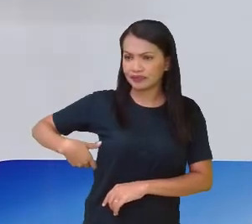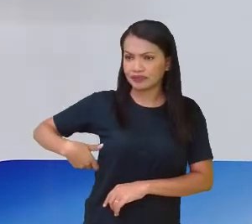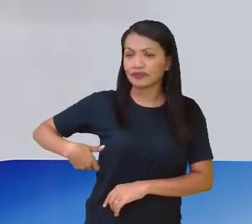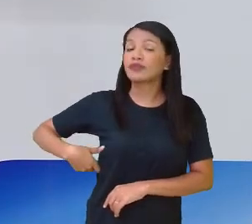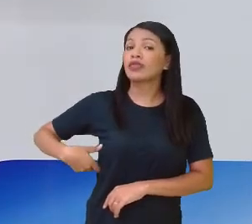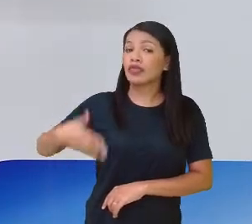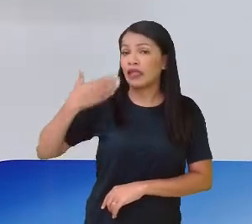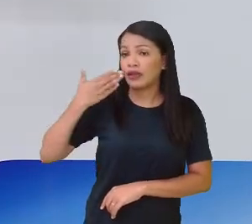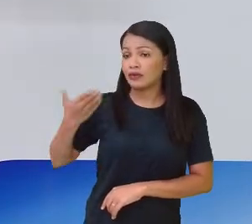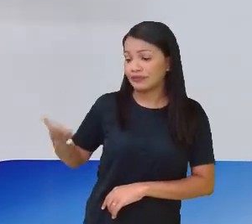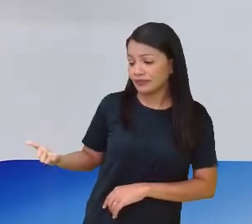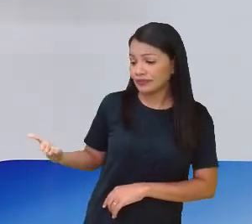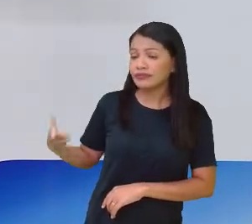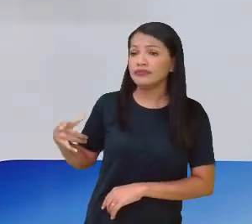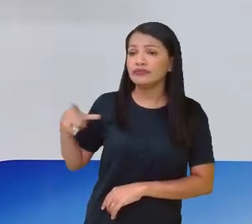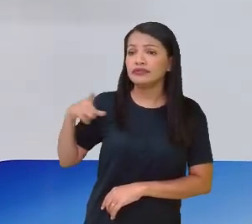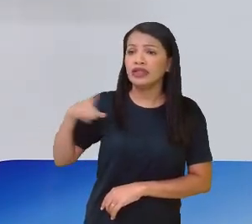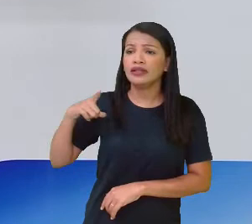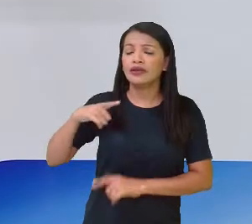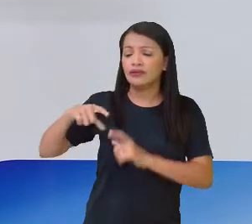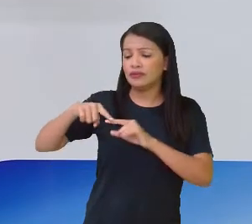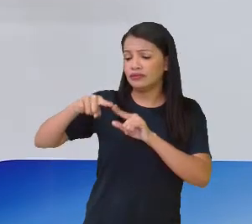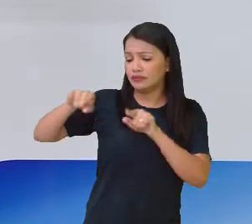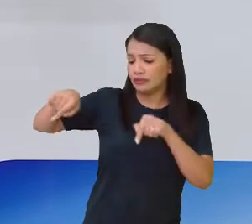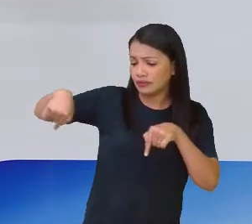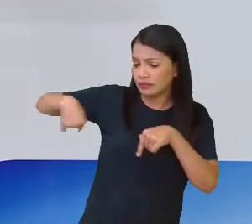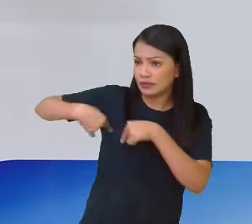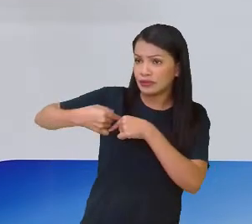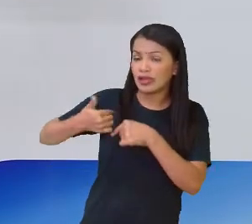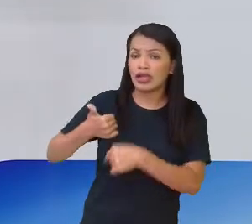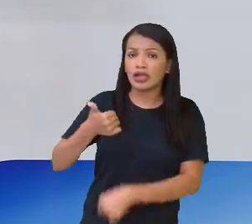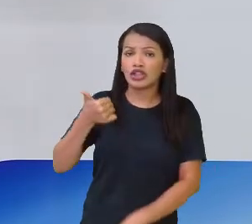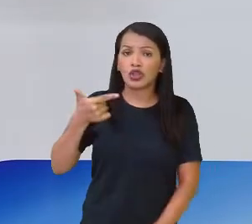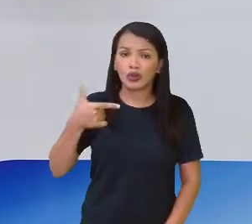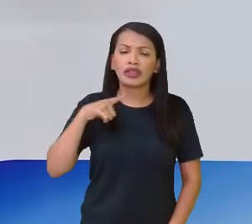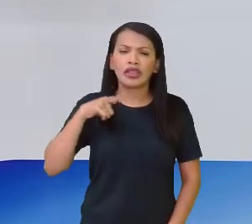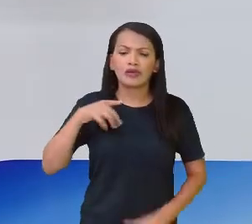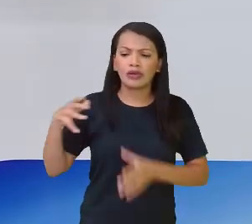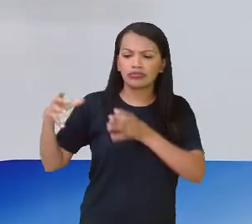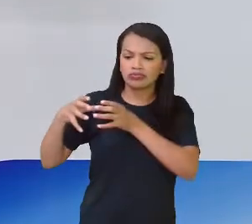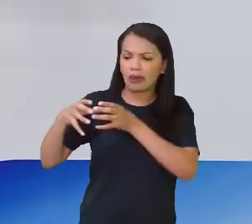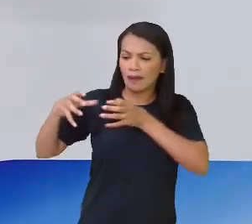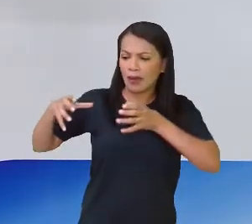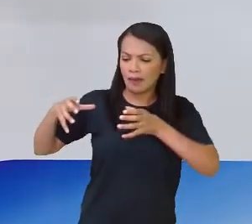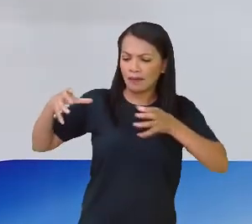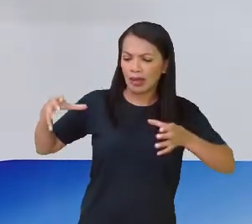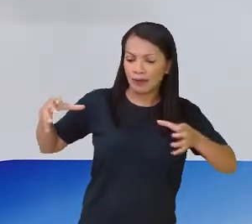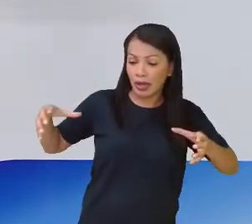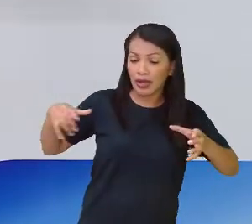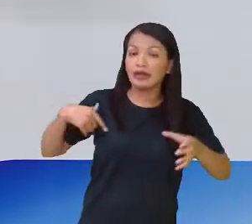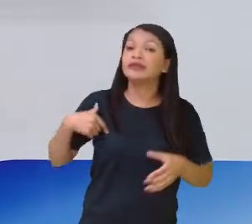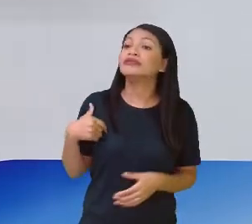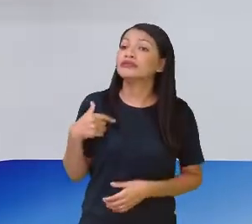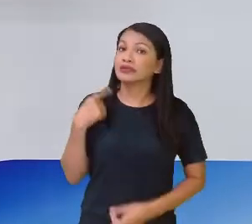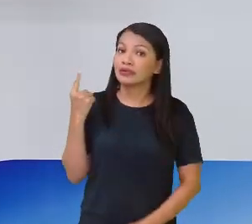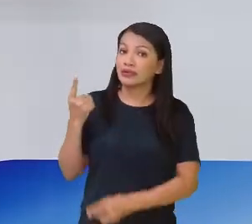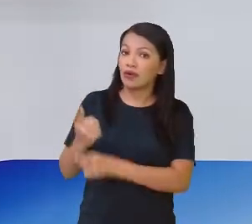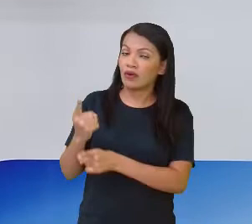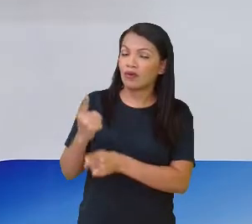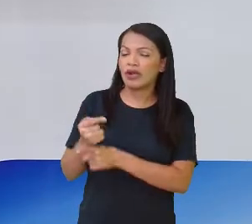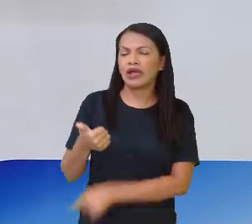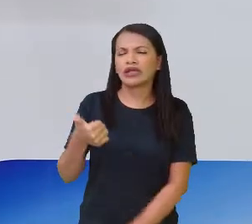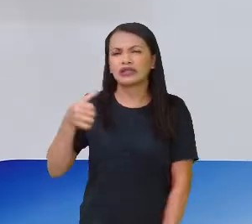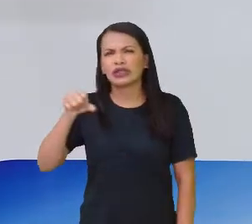Esse aqui, essa tem 12 polegadas, ela são por tamanhos. O mais comum da gente encontrar,